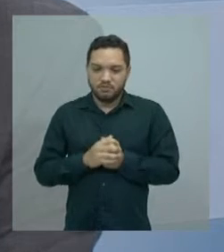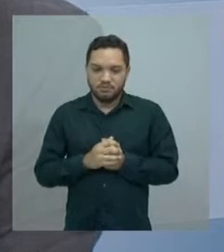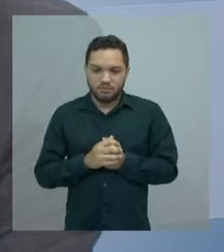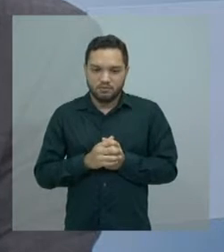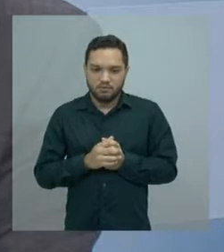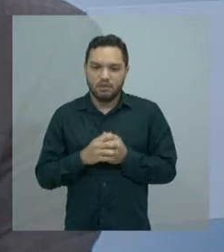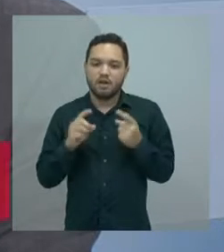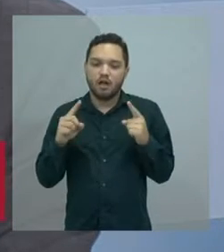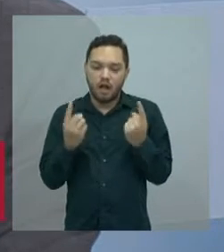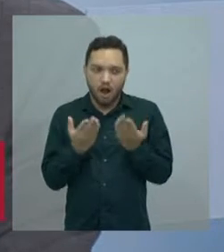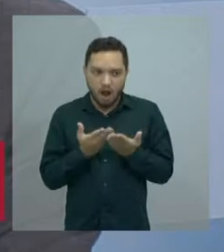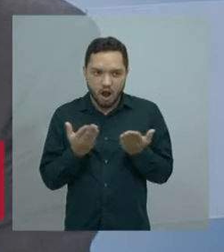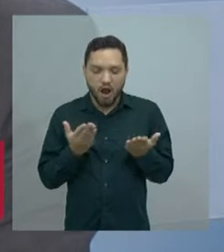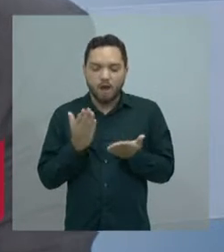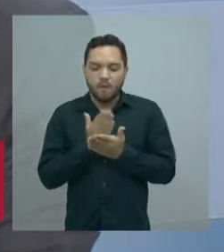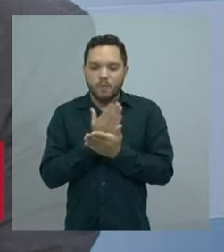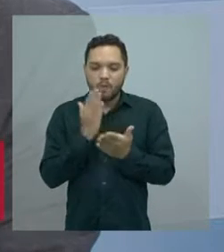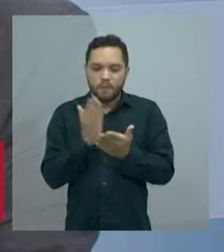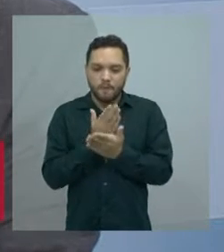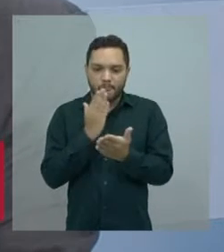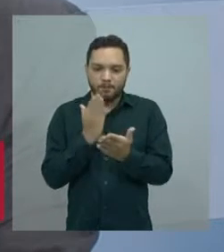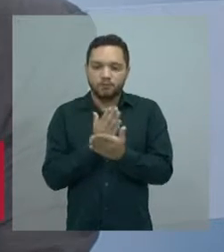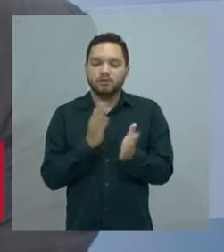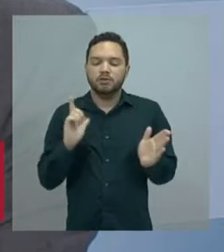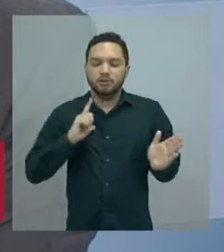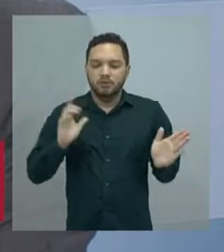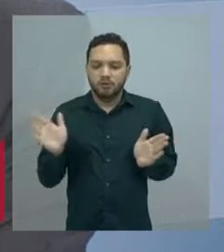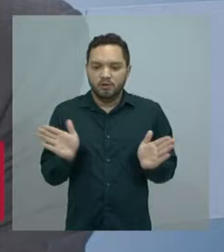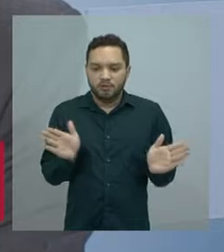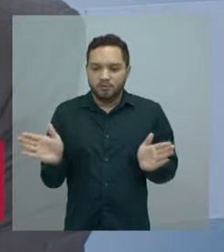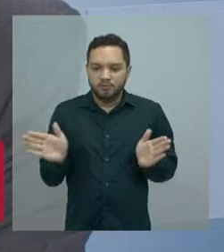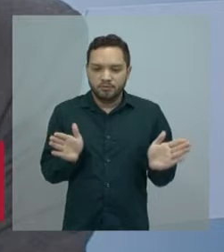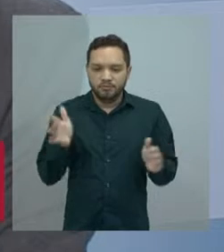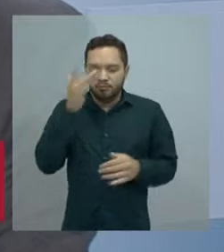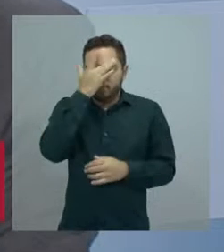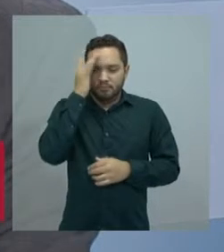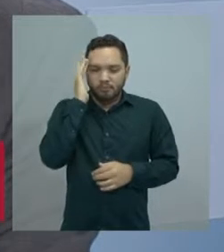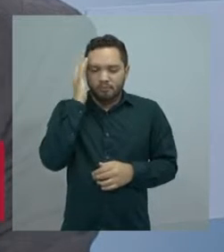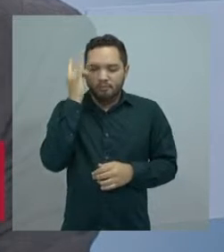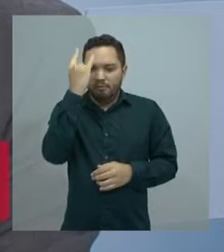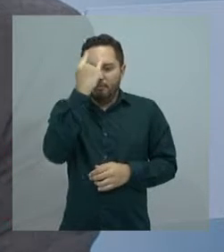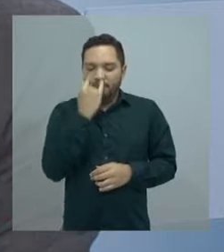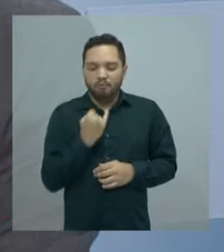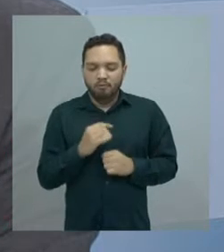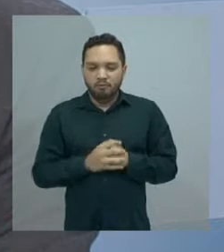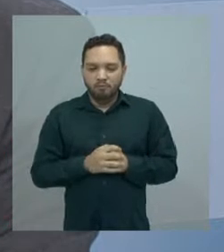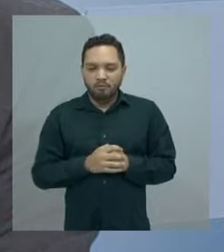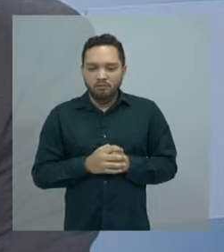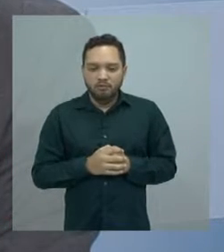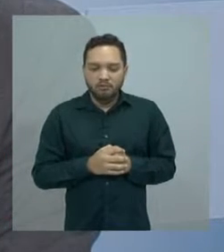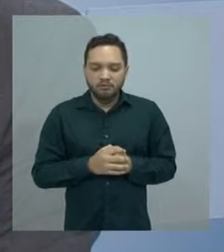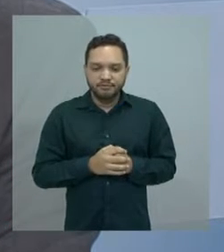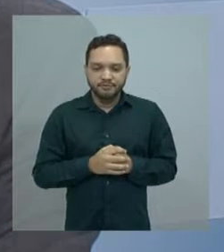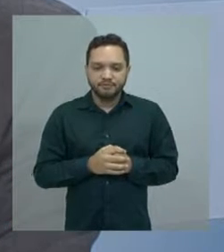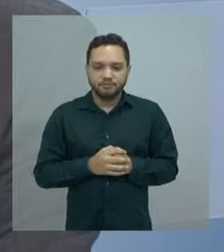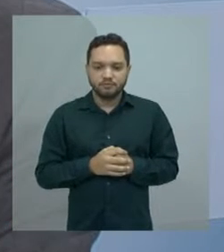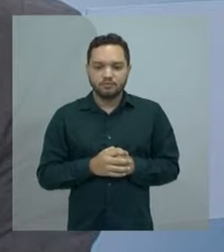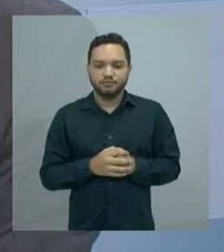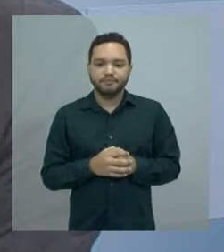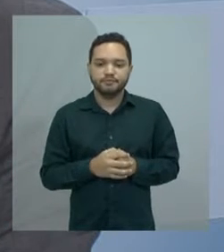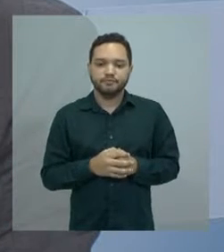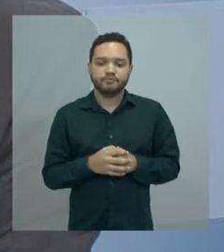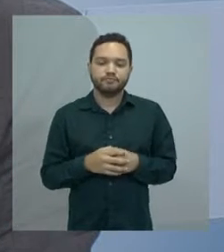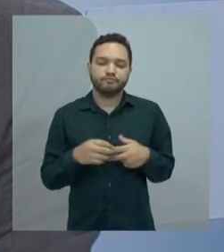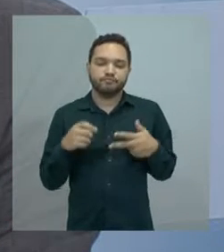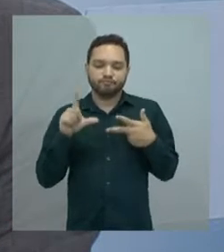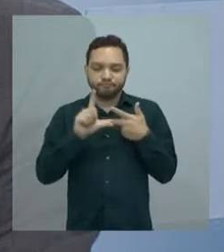então as nossas publicações estão acessíveis a esse público, que para nós, institucionalmente, para o Poder Legislativo,